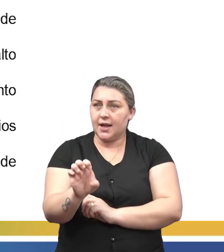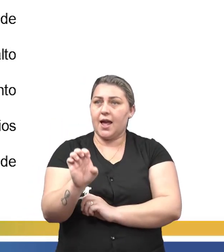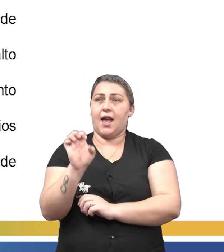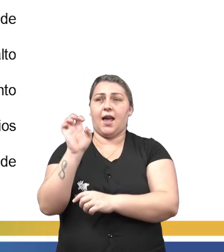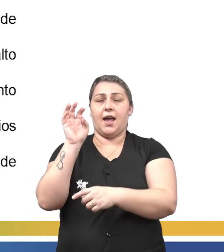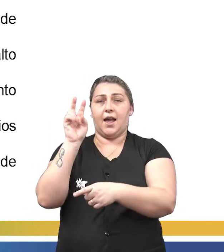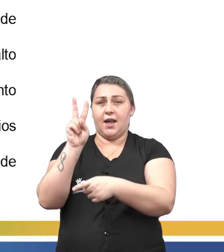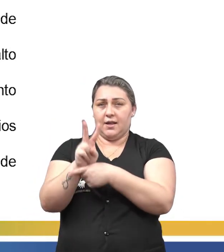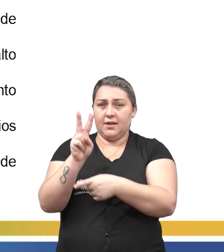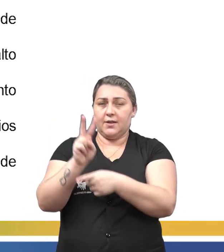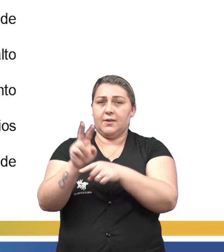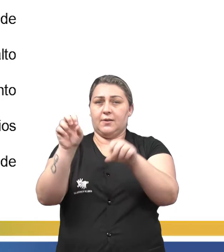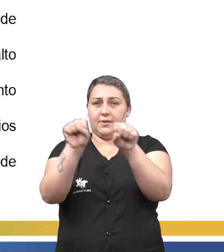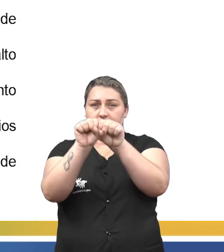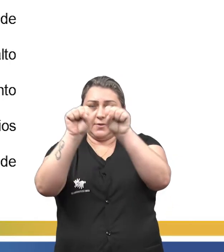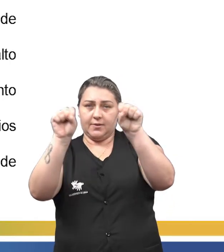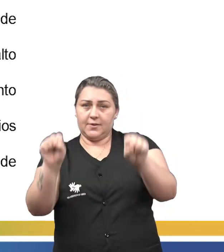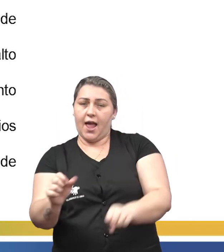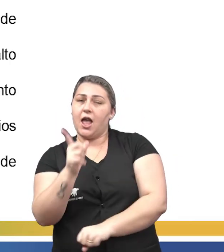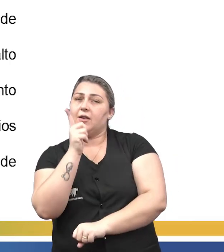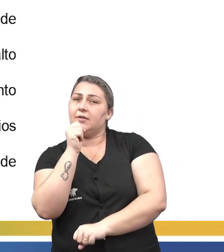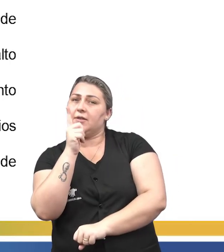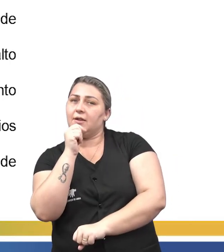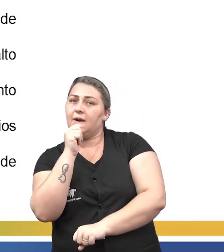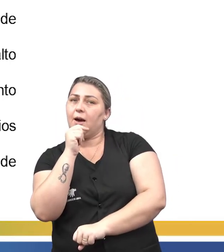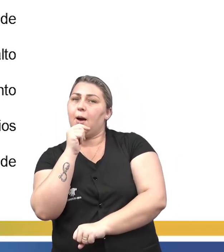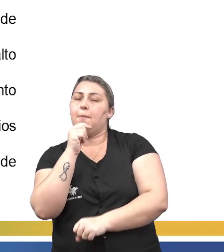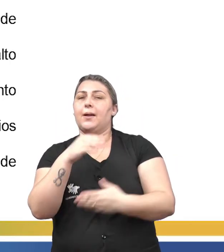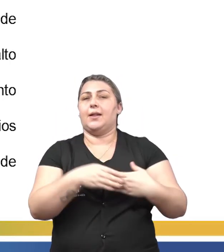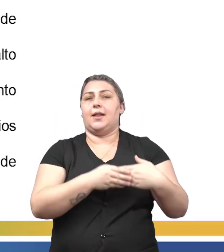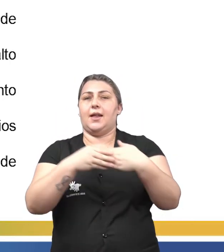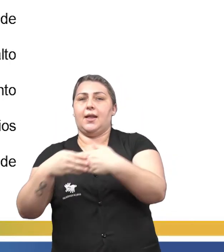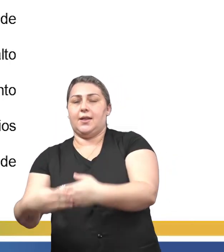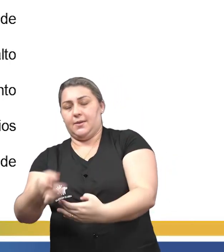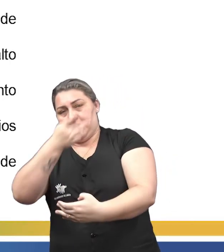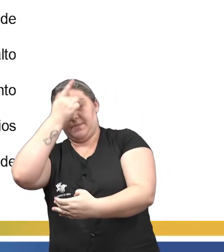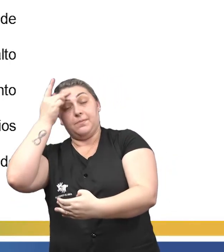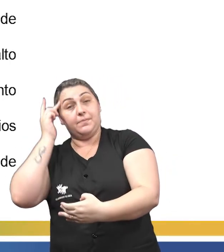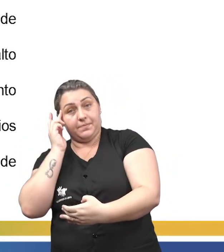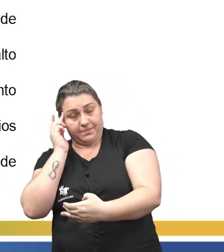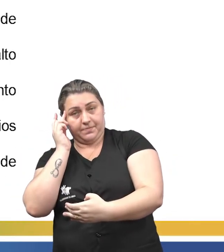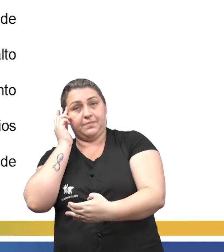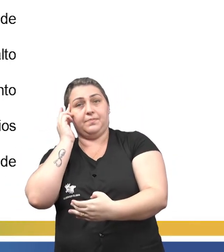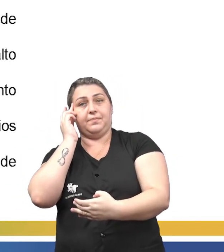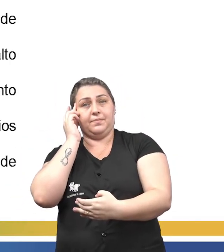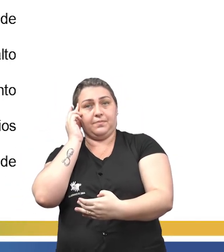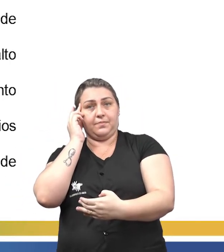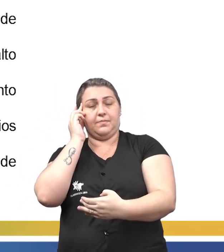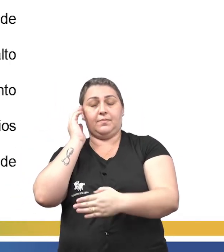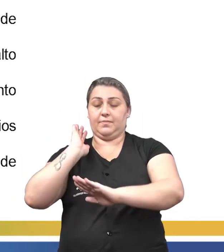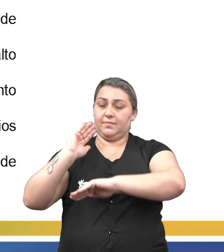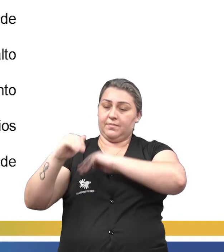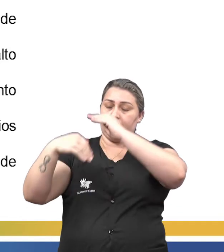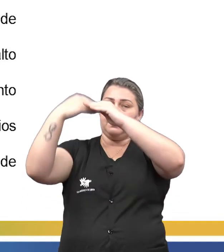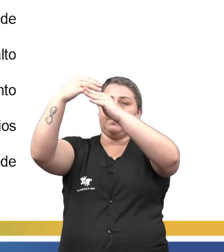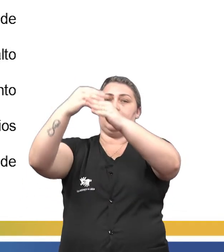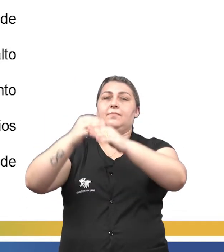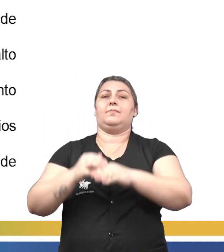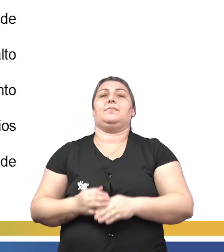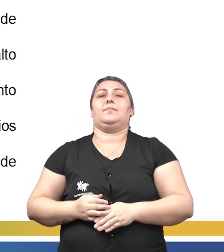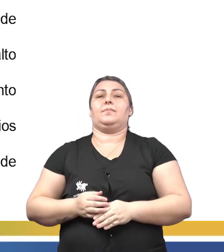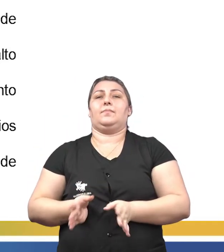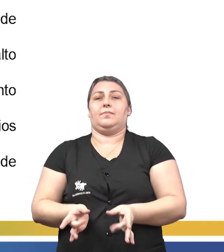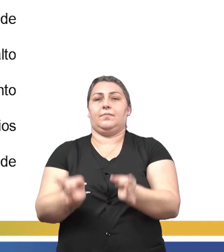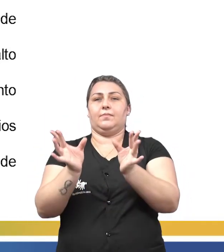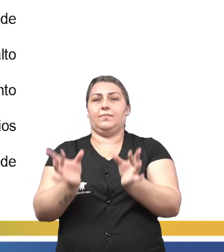Abrigar um sistema hidrográfico ideal para a locomoção de pessoas e apropriado para desenvolvimento comercial. E